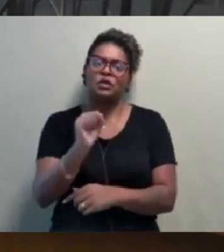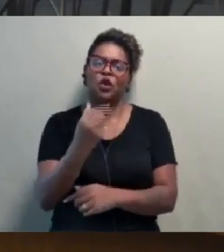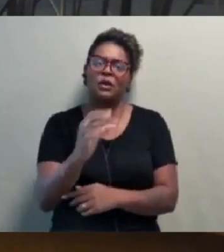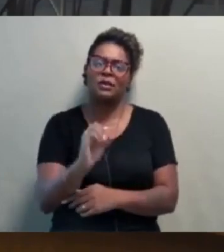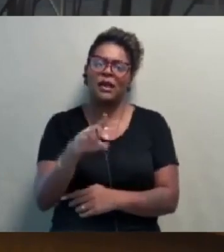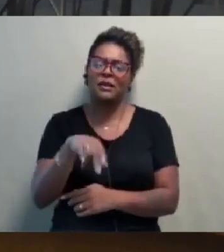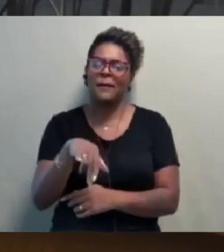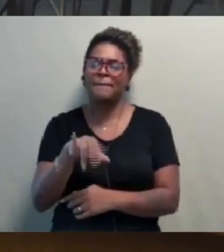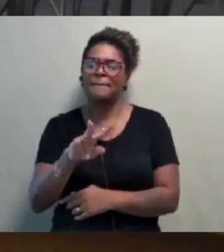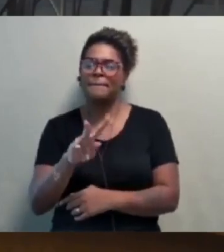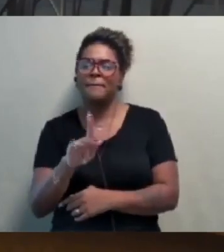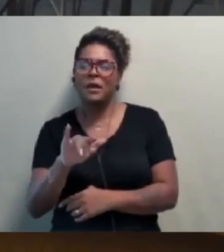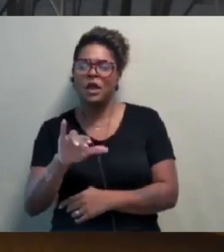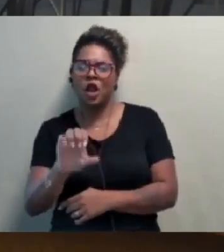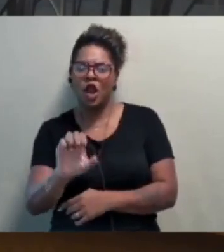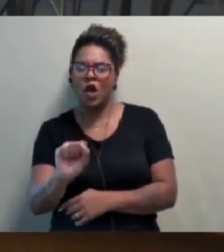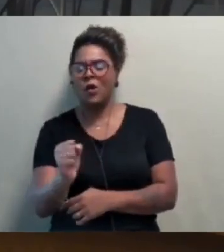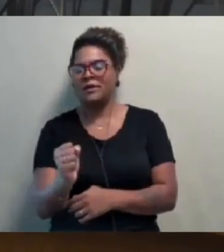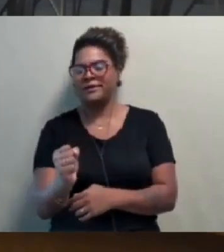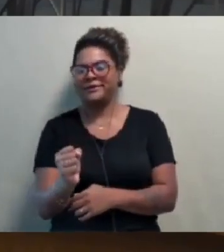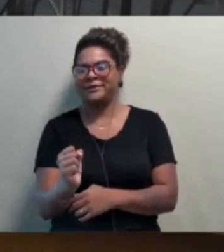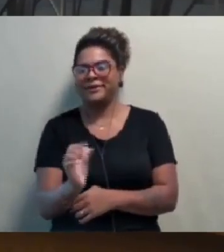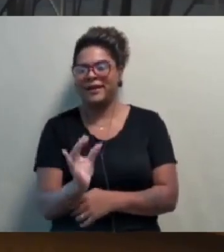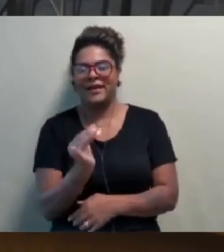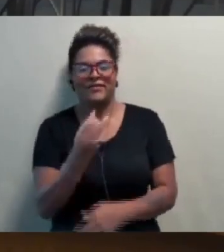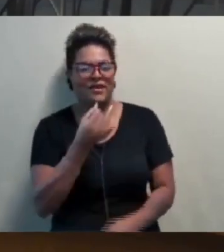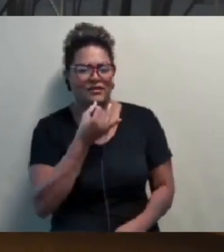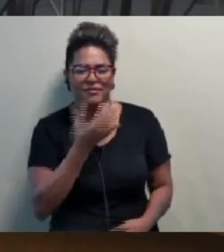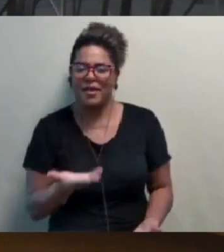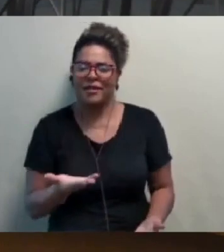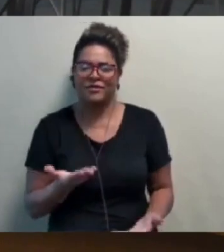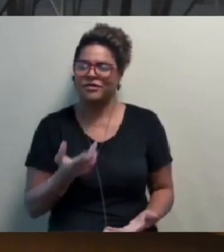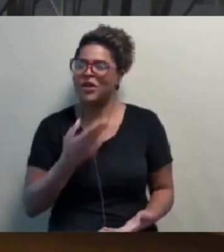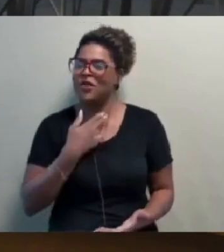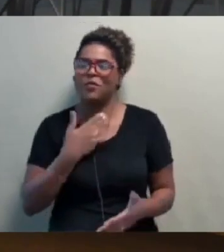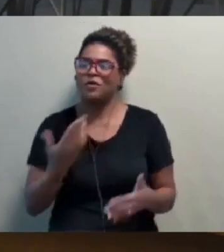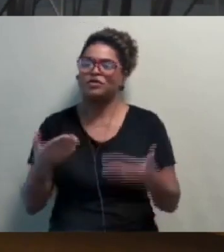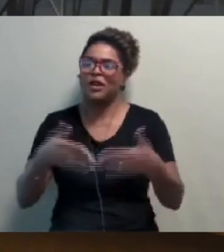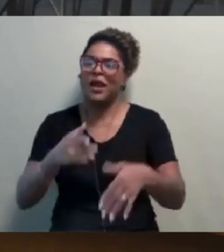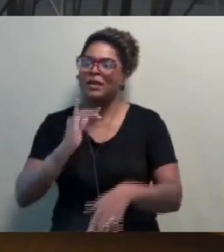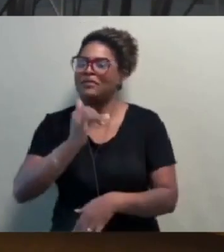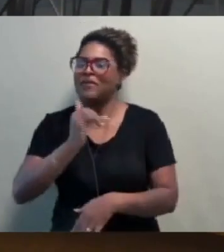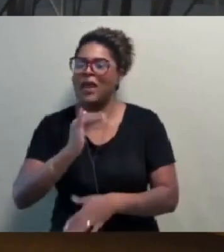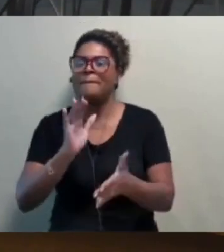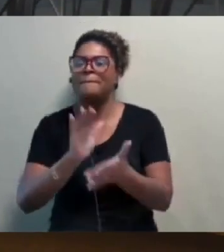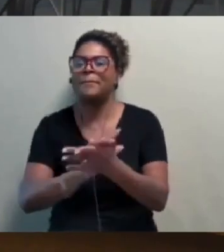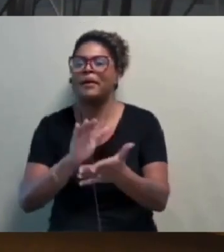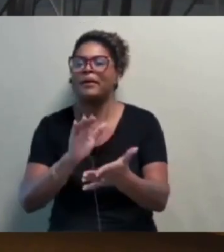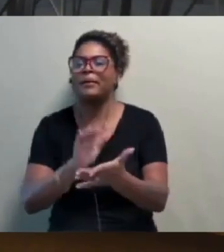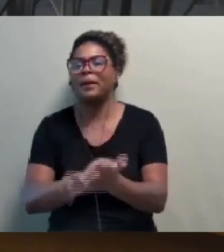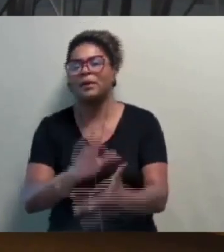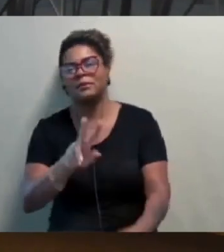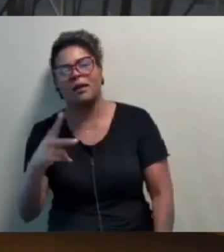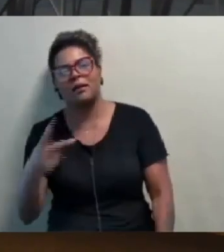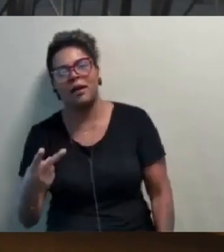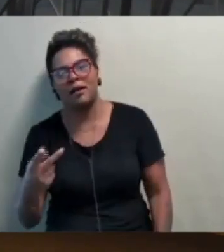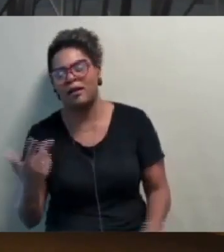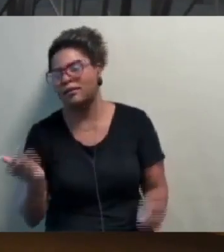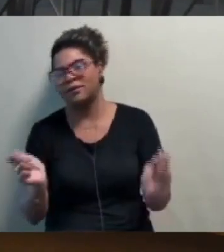nenhuma de eu chegar aqui e dizer parabéns, Belo Horizonte. Não tem como. Não dá.